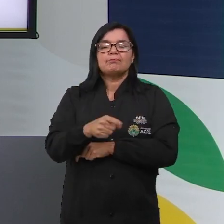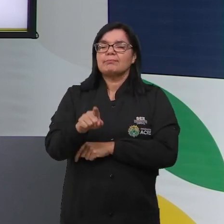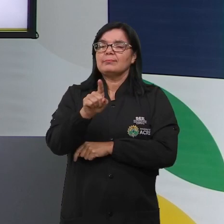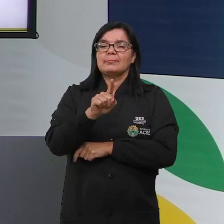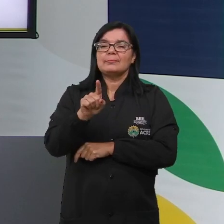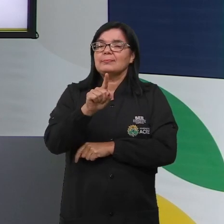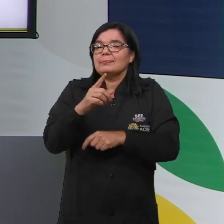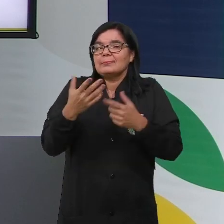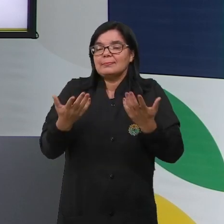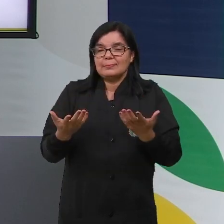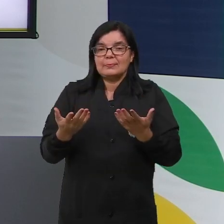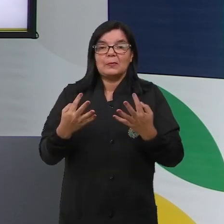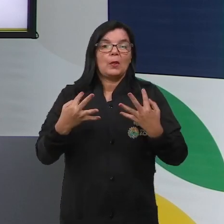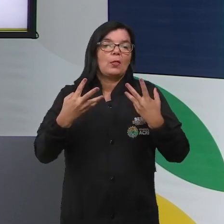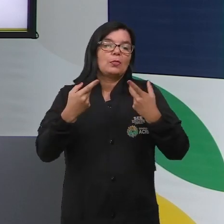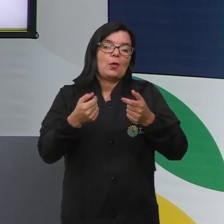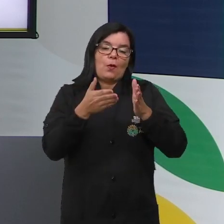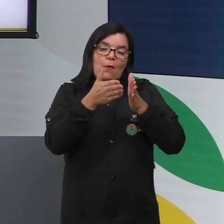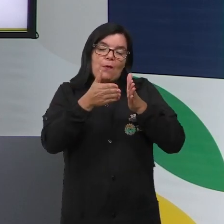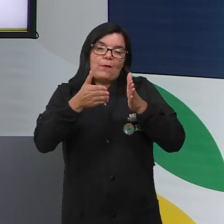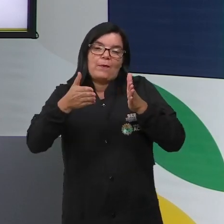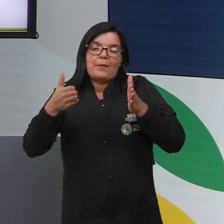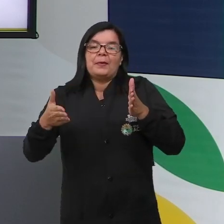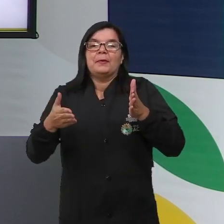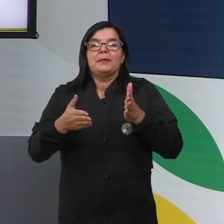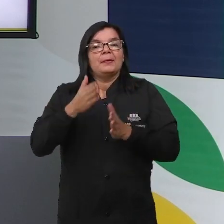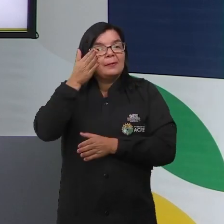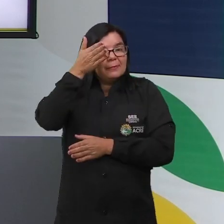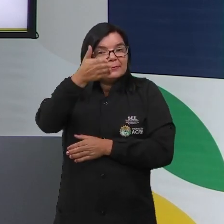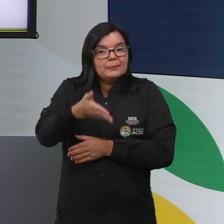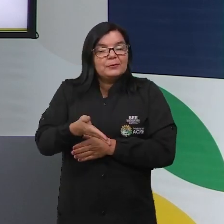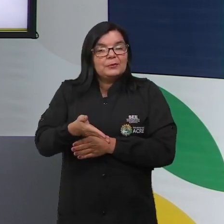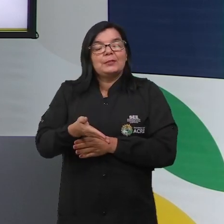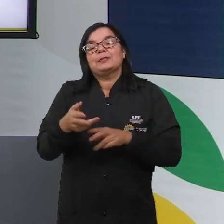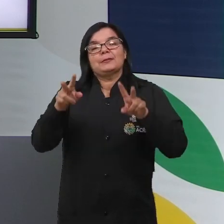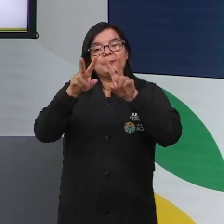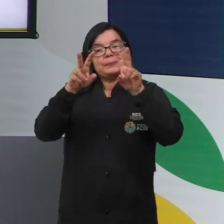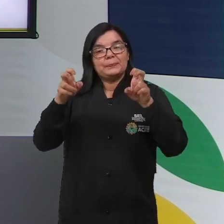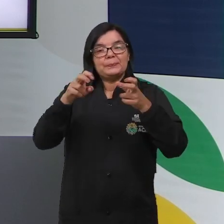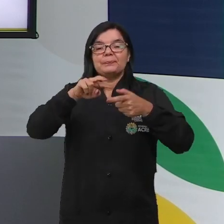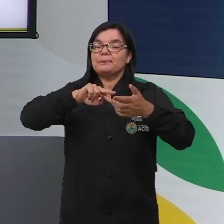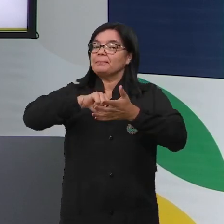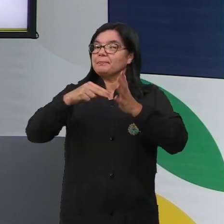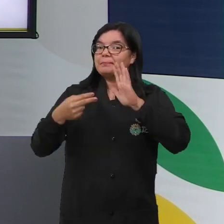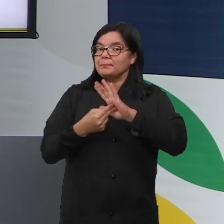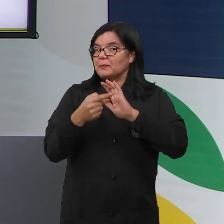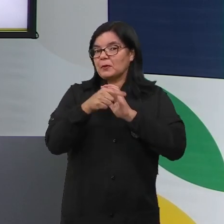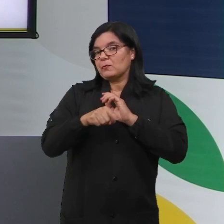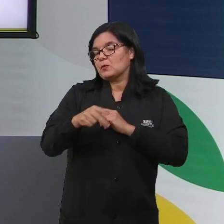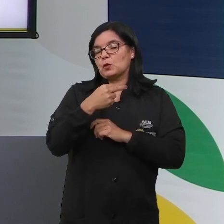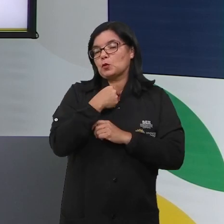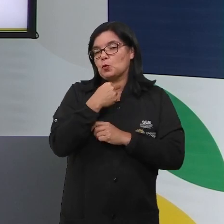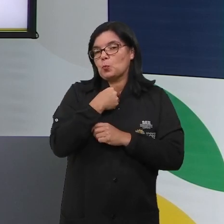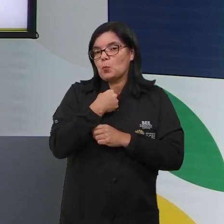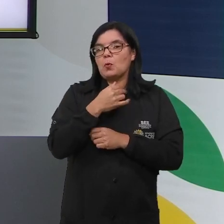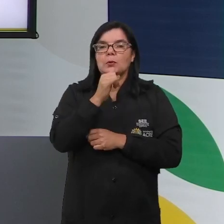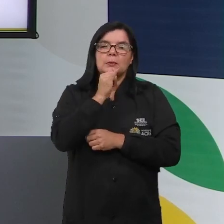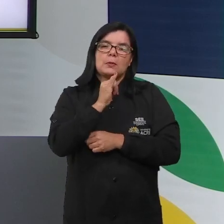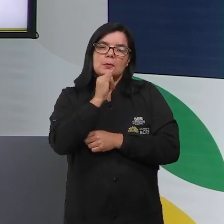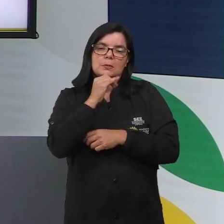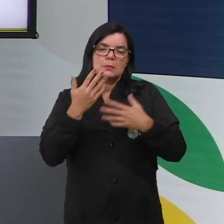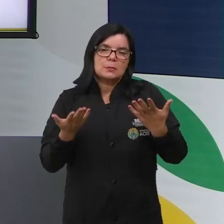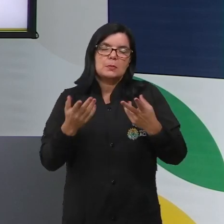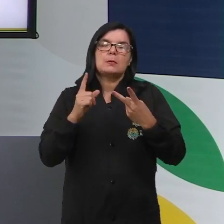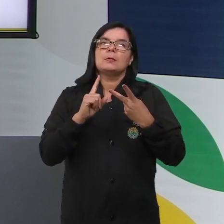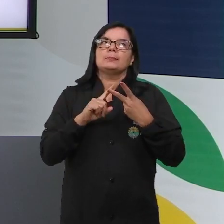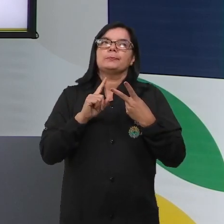preciso fazer todo um rodeio, eu vou direto ao ponto. Mas isso não significa que você não possa utilizar exemplos, você